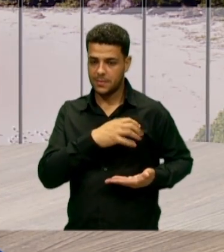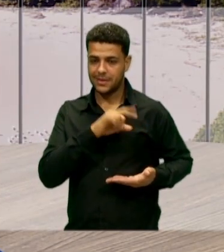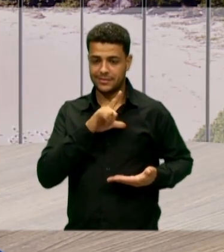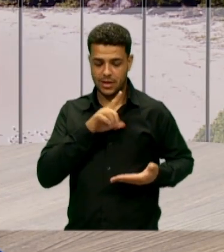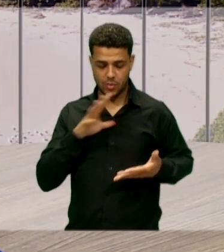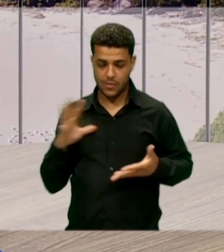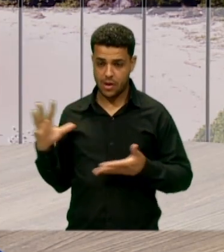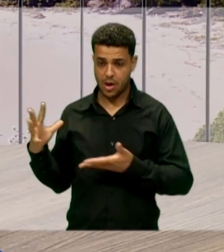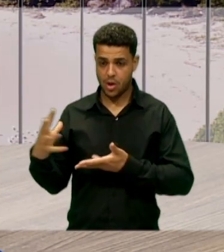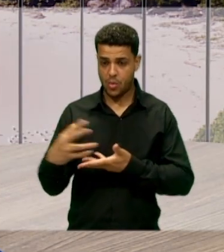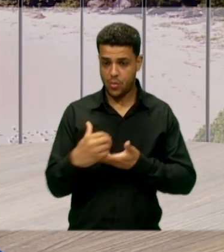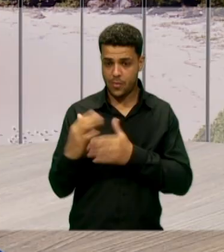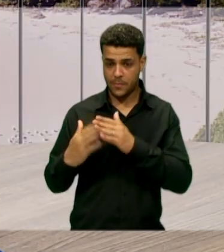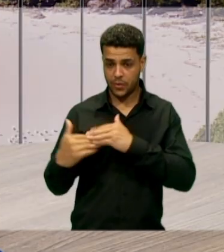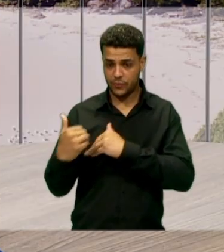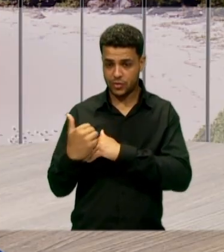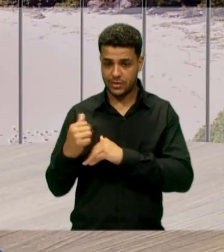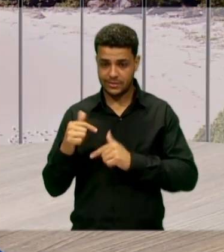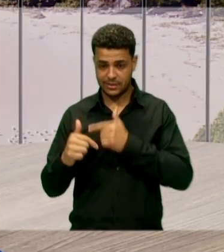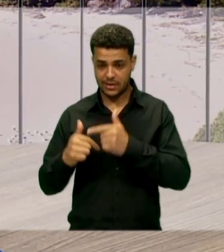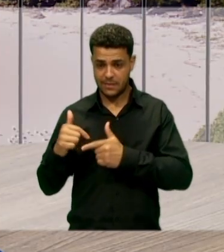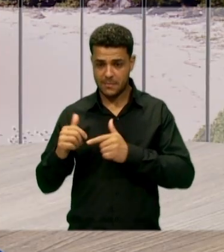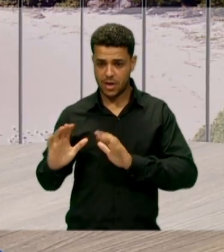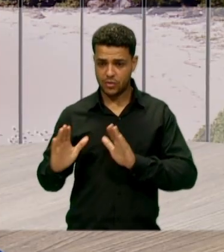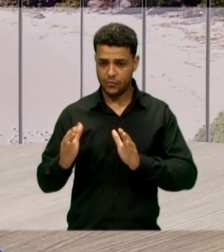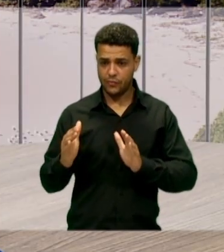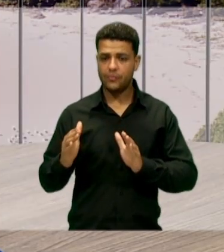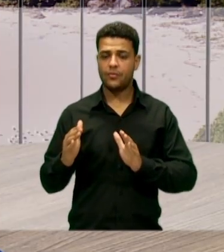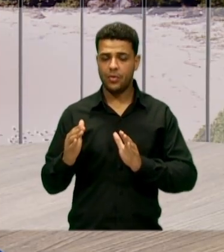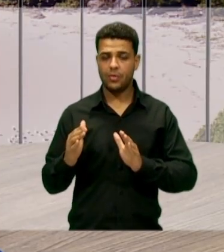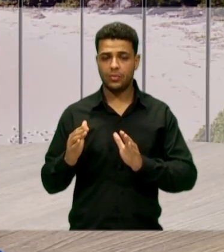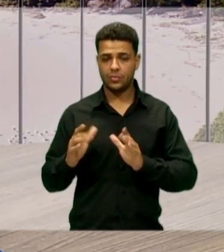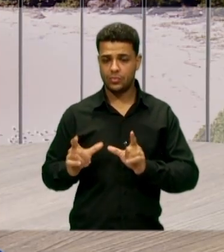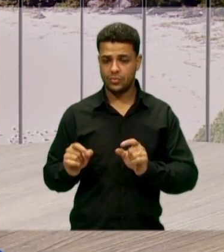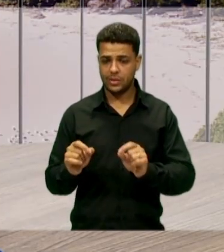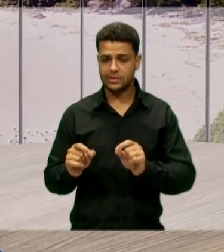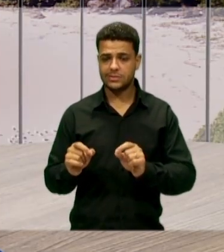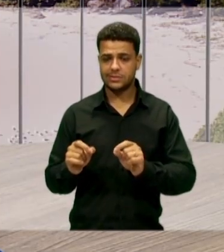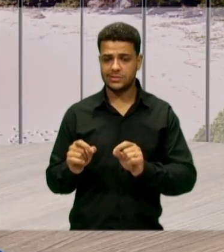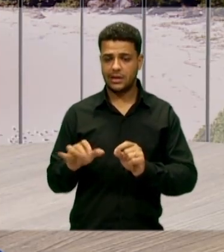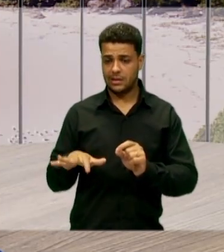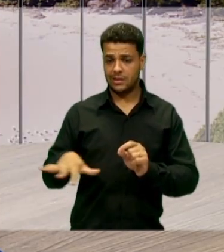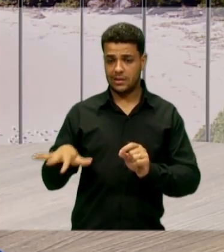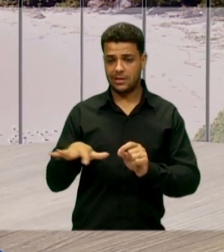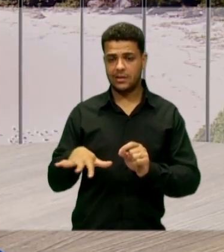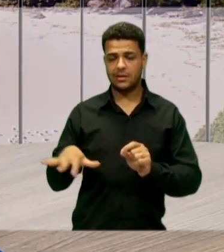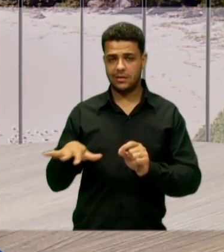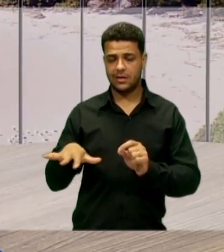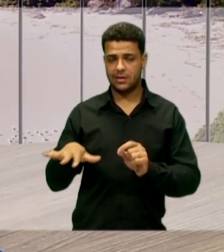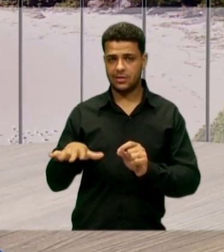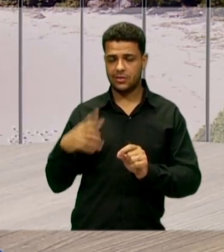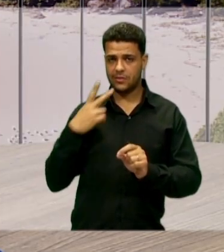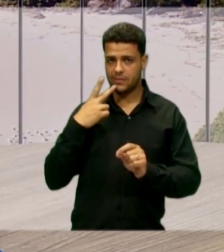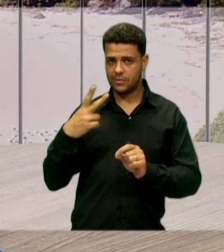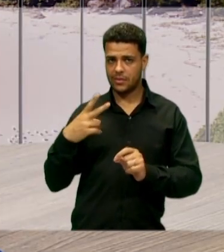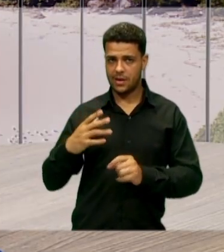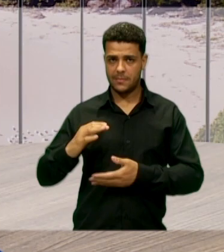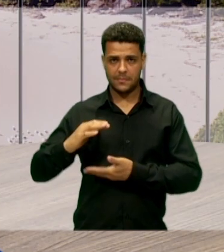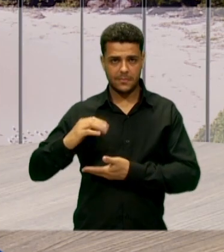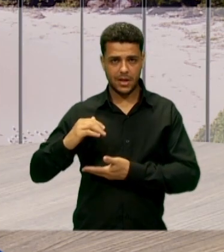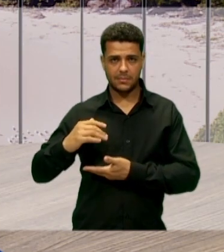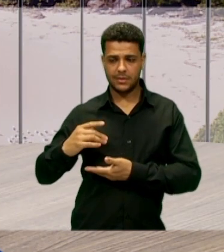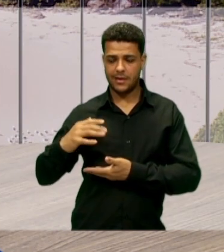vários especialistas que trabalham, né, com câncer de uma forma geral, nesse caso câncer de mama, aí